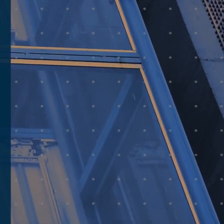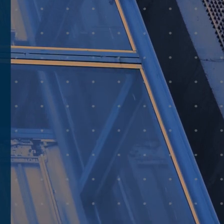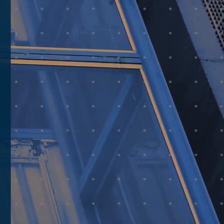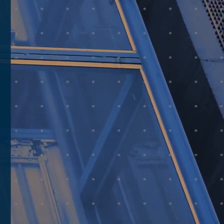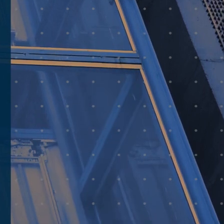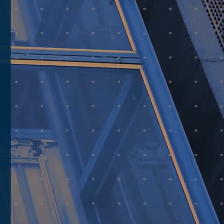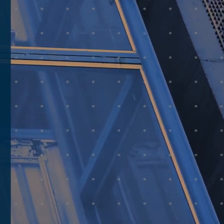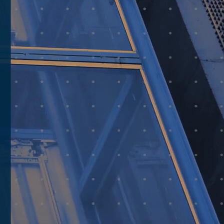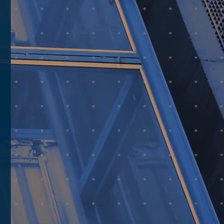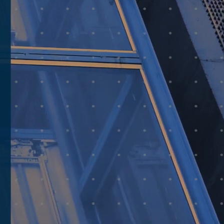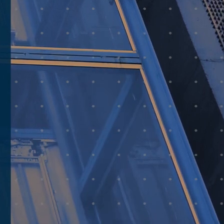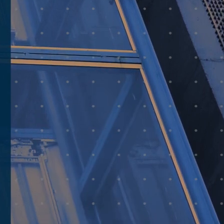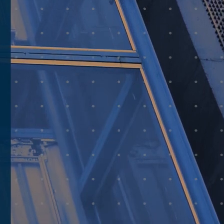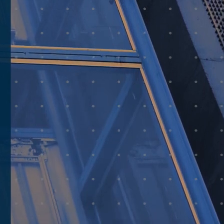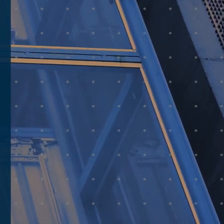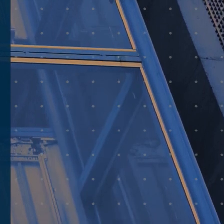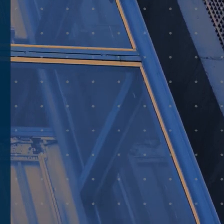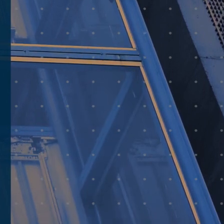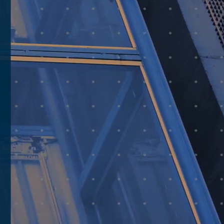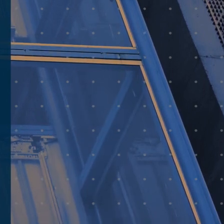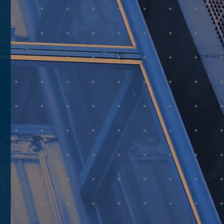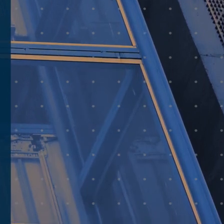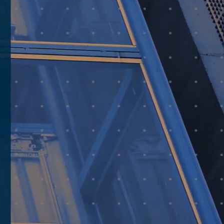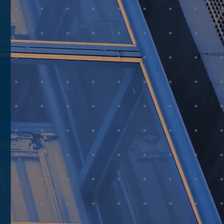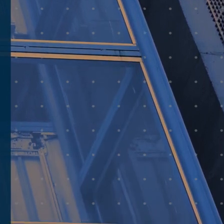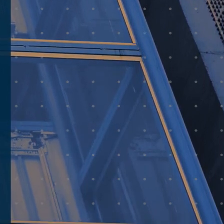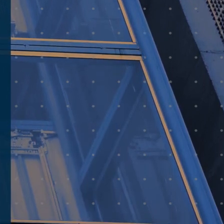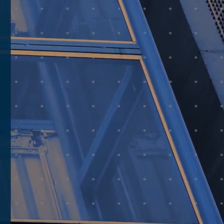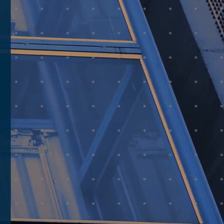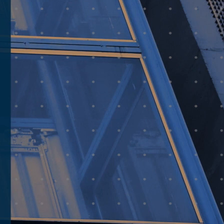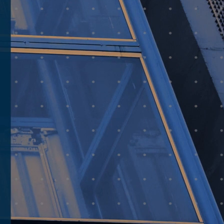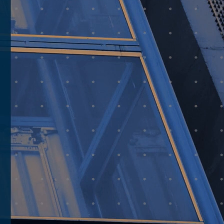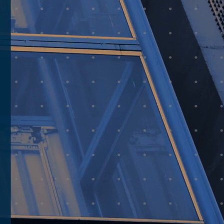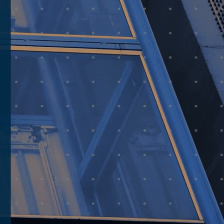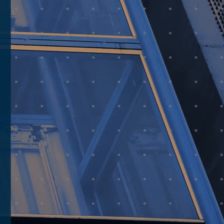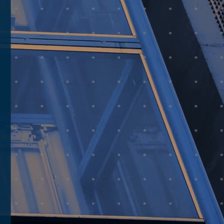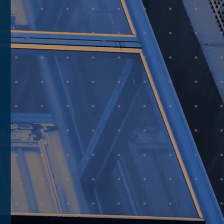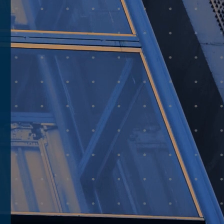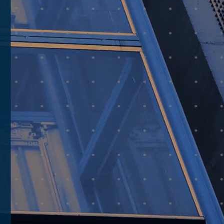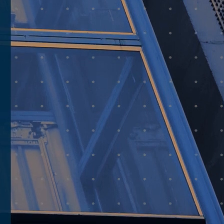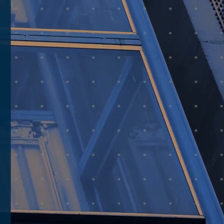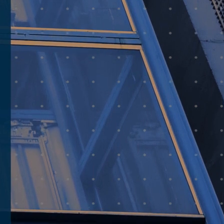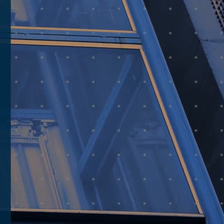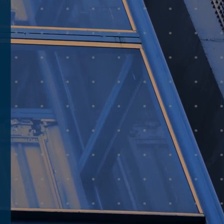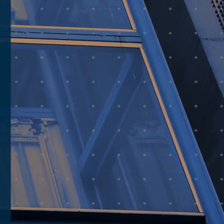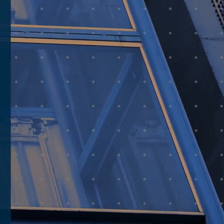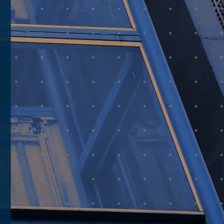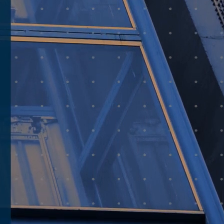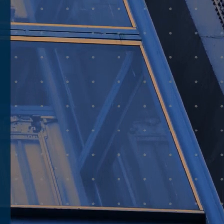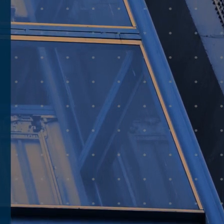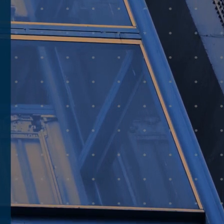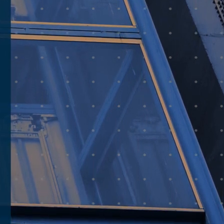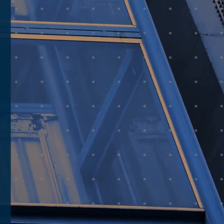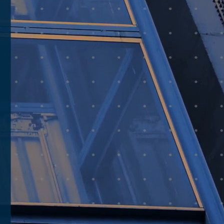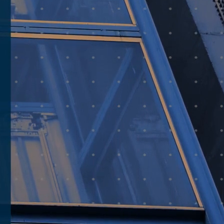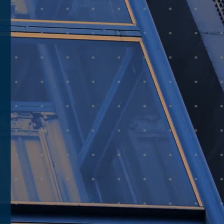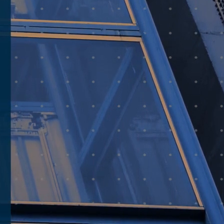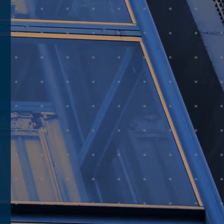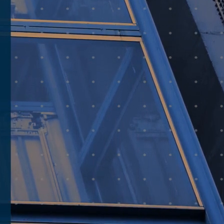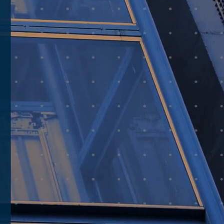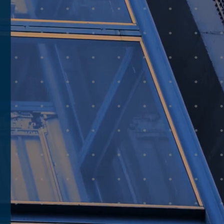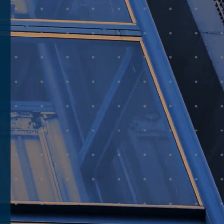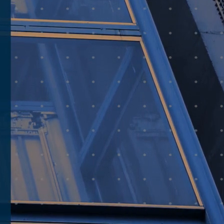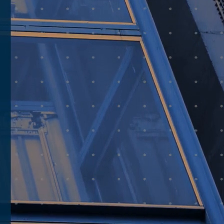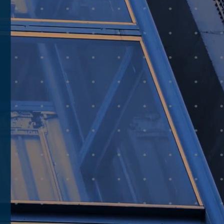açougueiro, ajudante dedetizador, almoxarife expedidor, assessor de vendas, assistente de vendas,